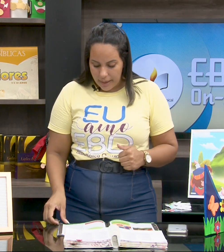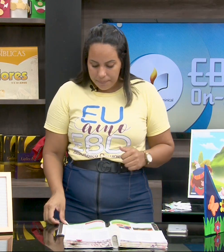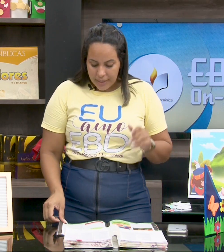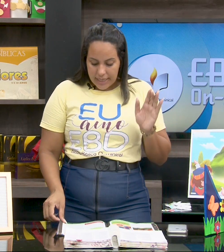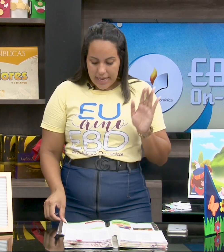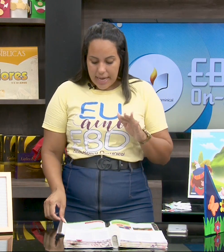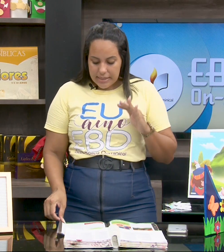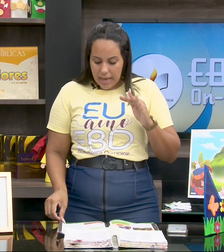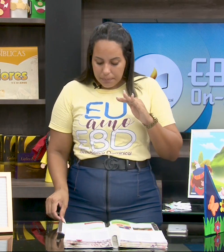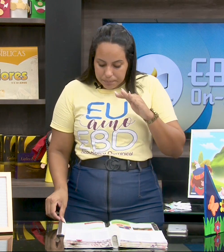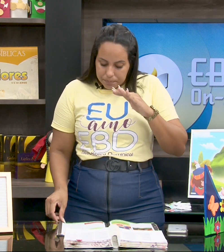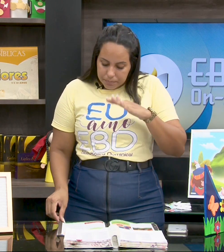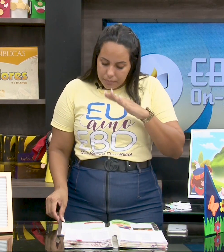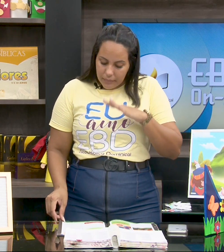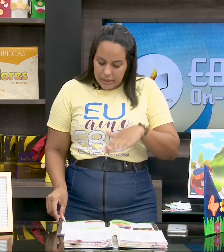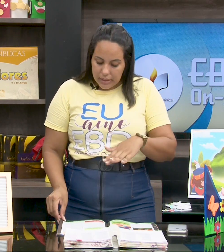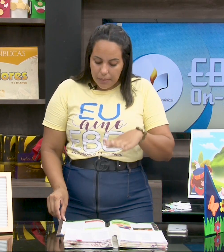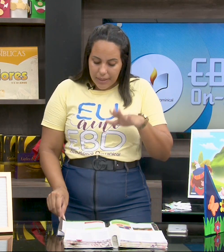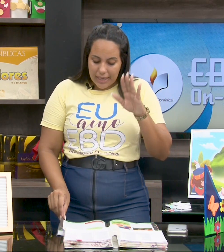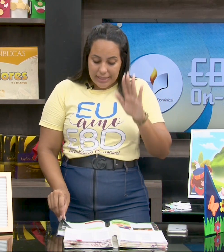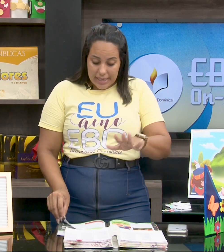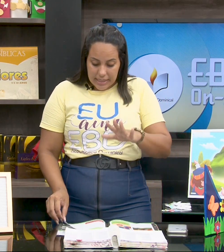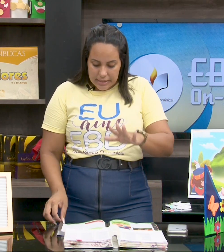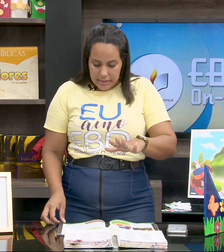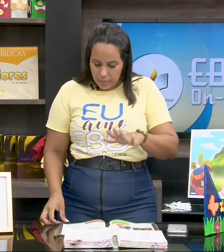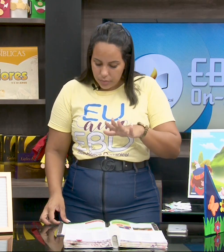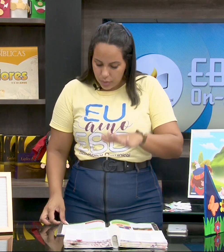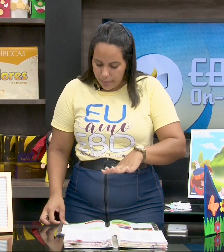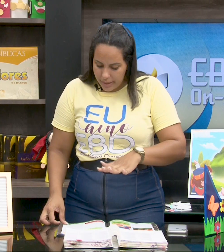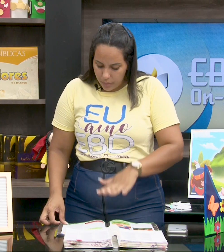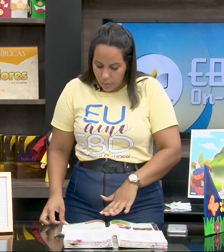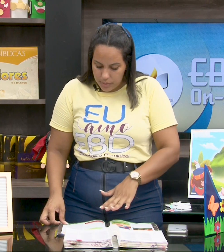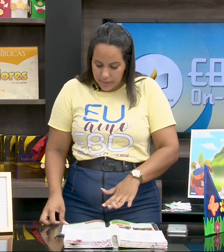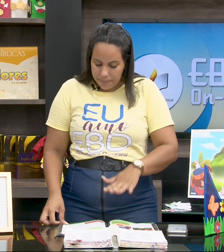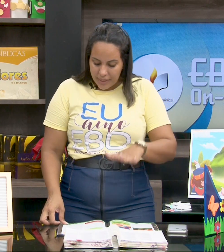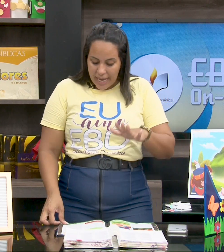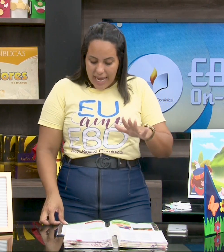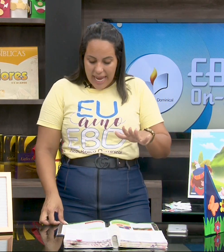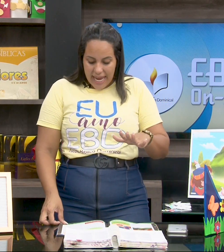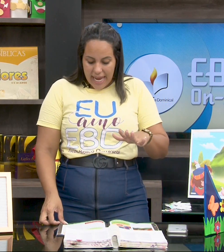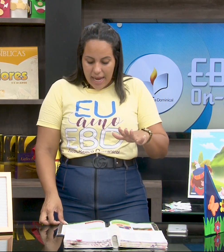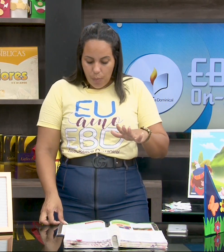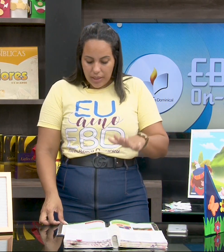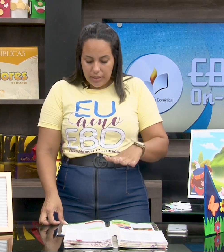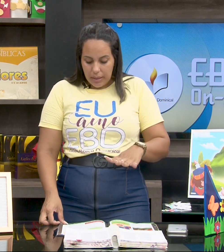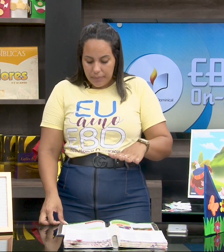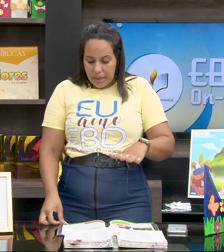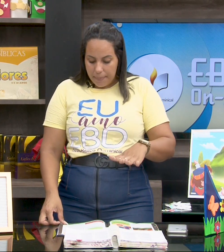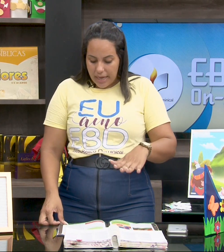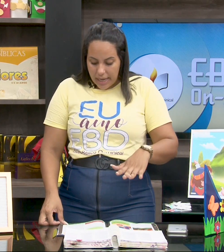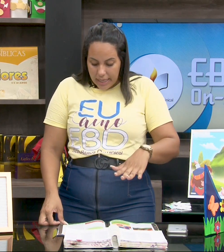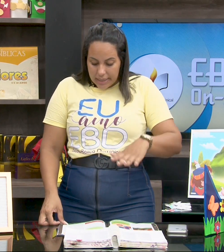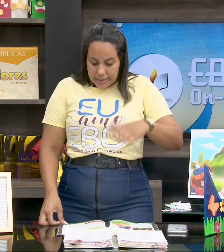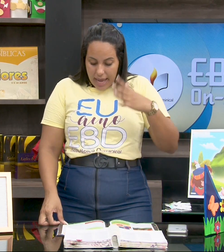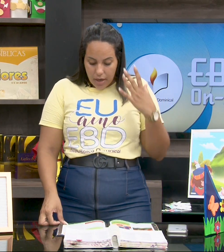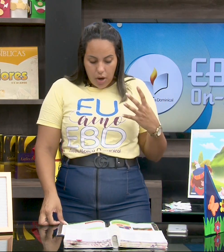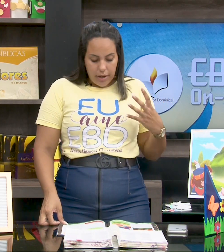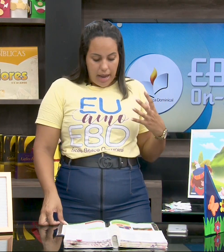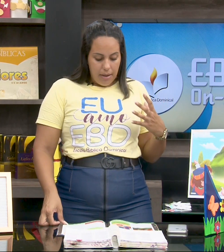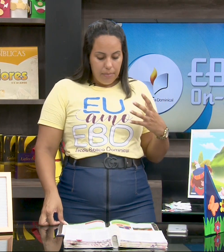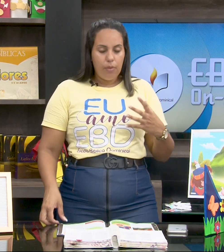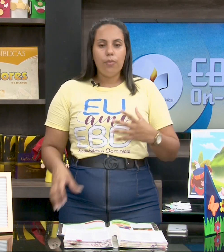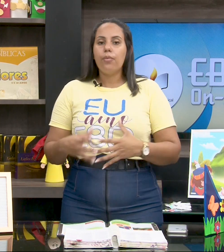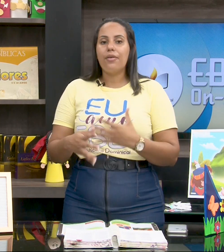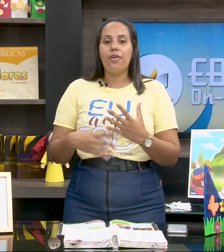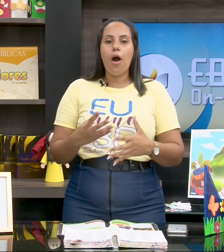aula, tá? E essa dinâmica dessa lição número 11 é uma dinâmica para